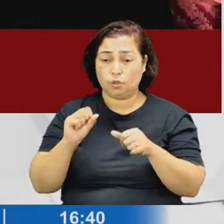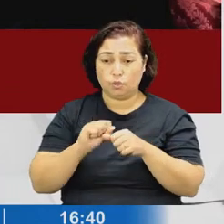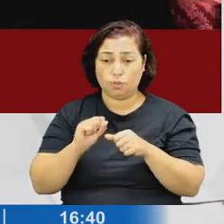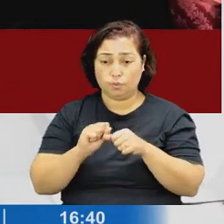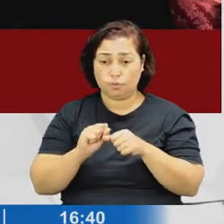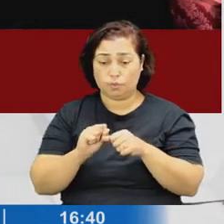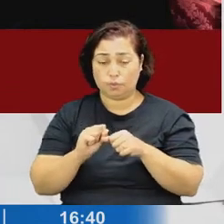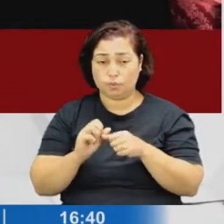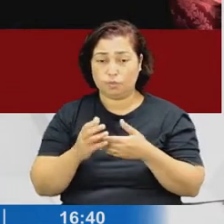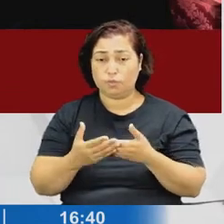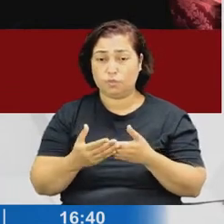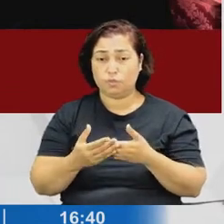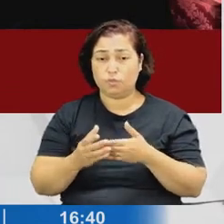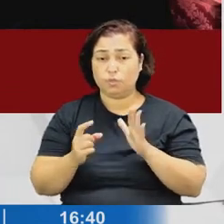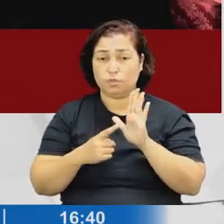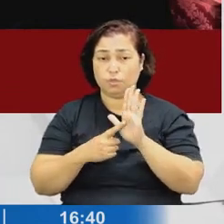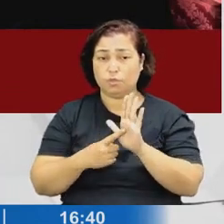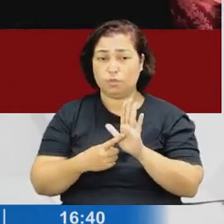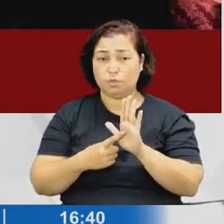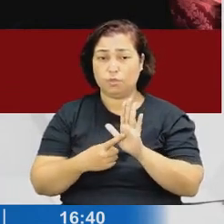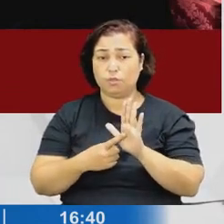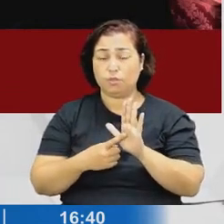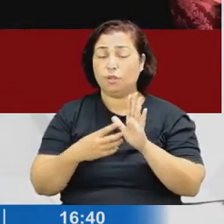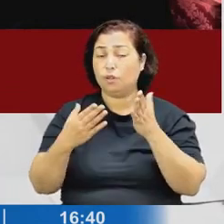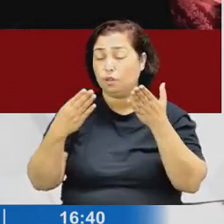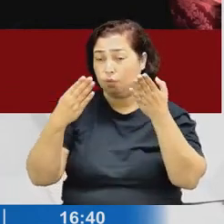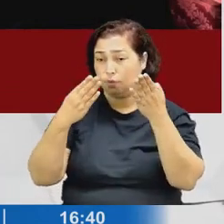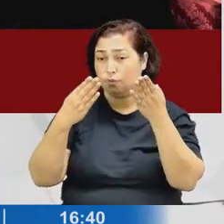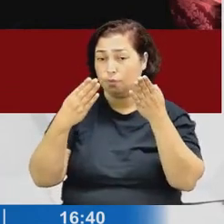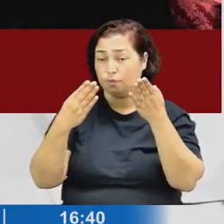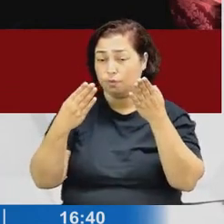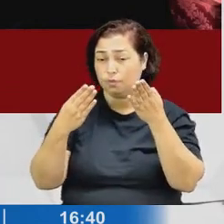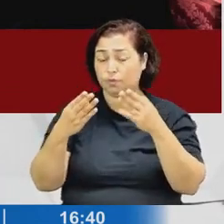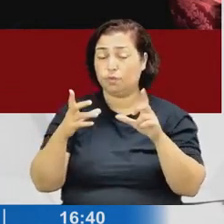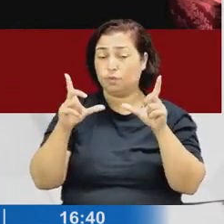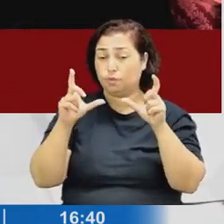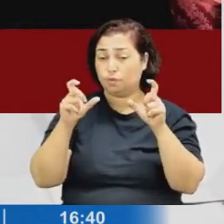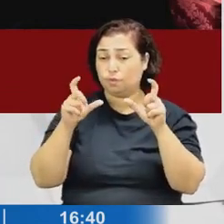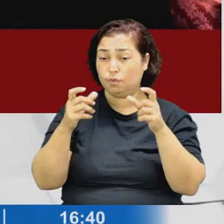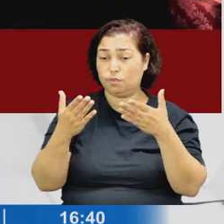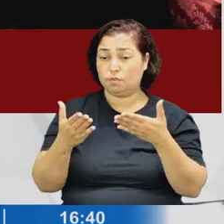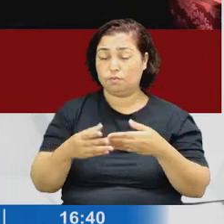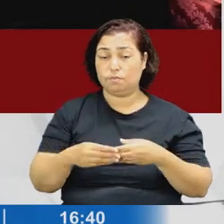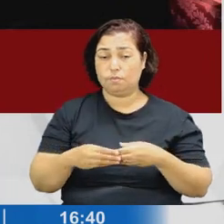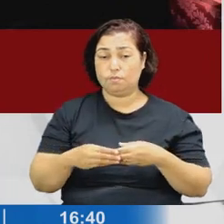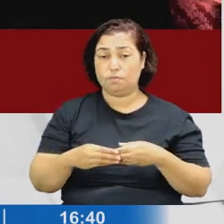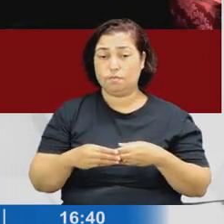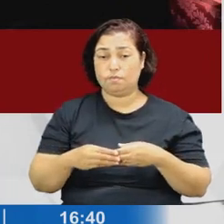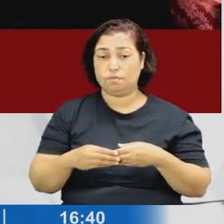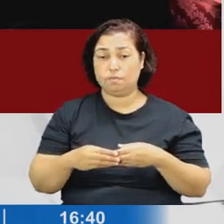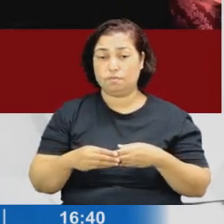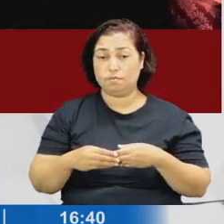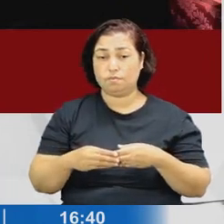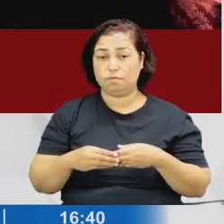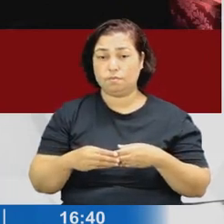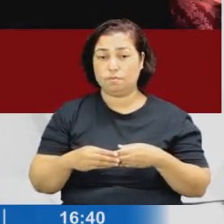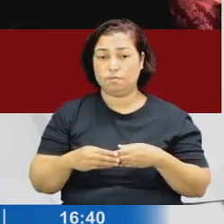claro que aquela foto ali tem um mega né fotógrafo fazendo só que não é essa questão